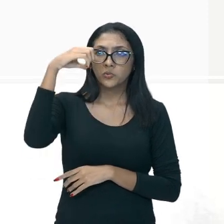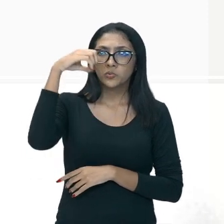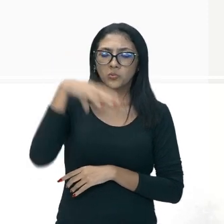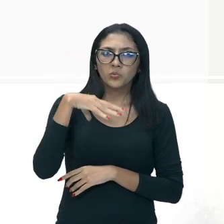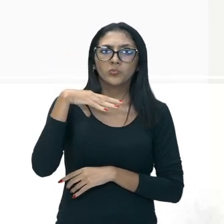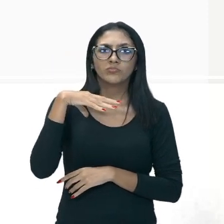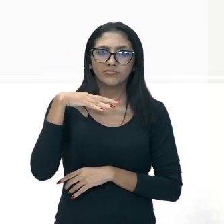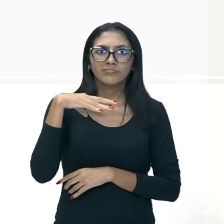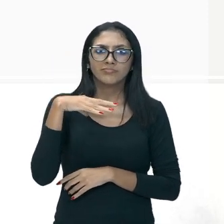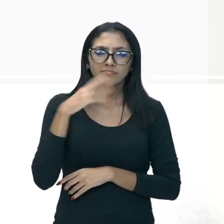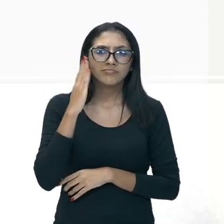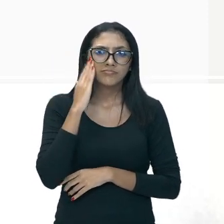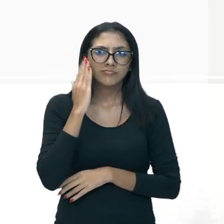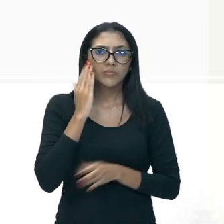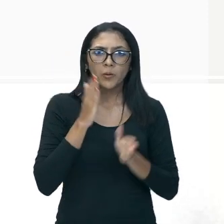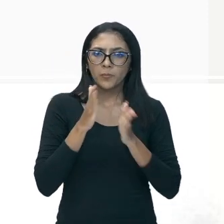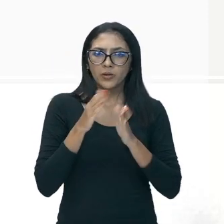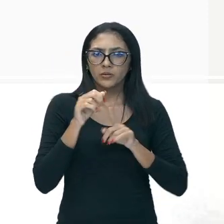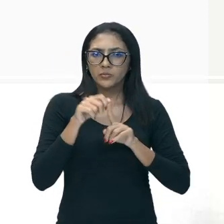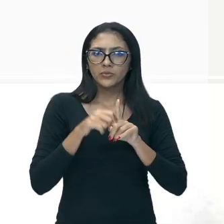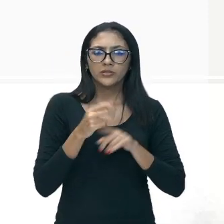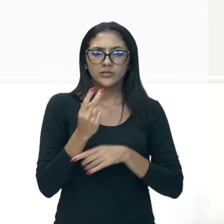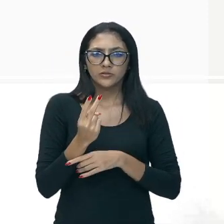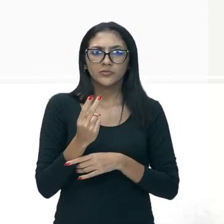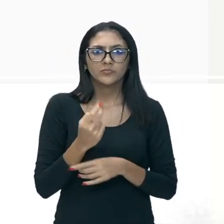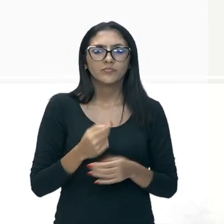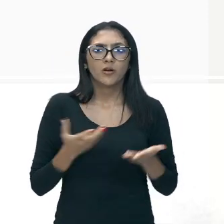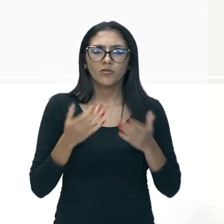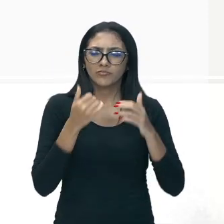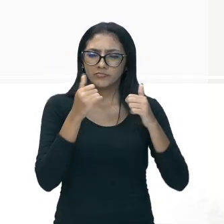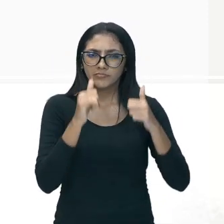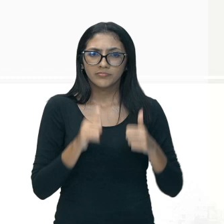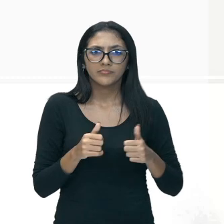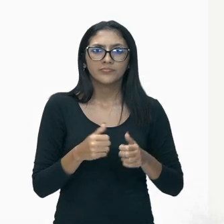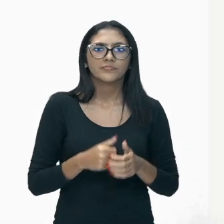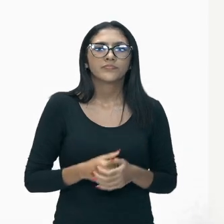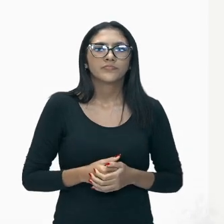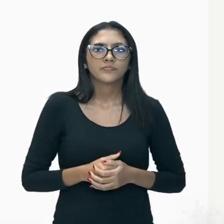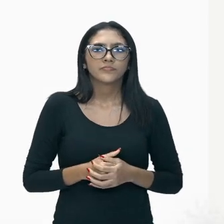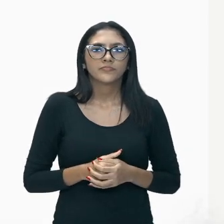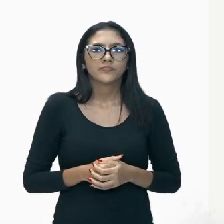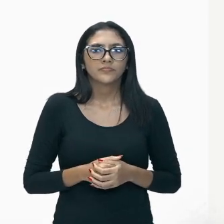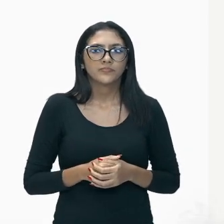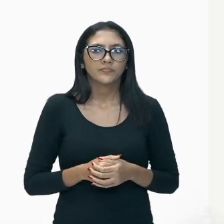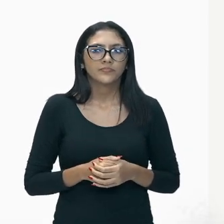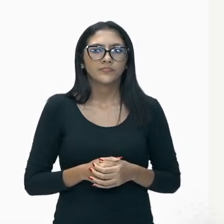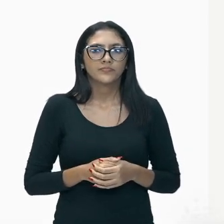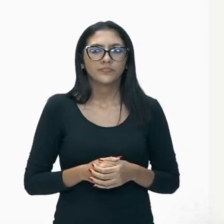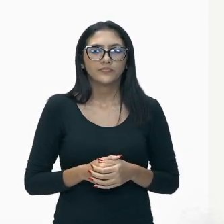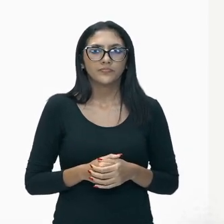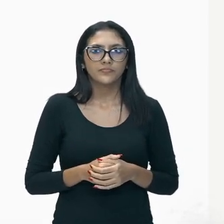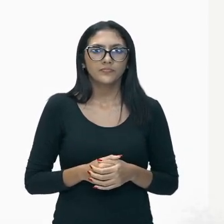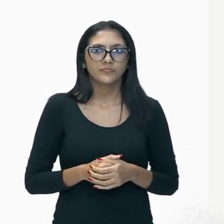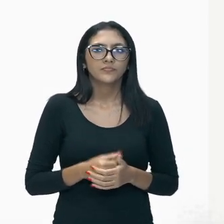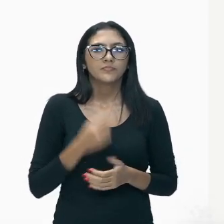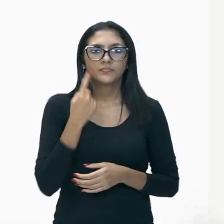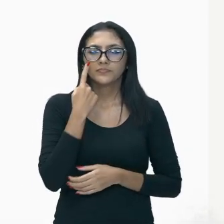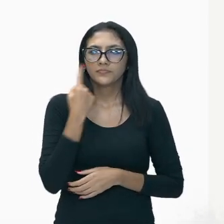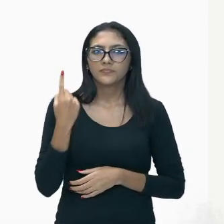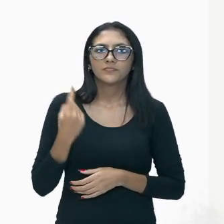de 2 meses. Vamos lá analisar. Aí você tem, ó, vamos ver. Tá aqui os nossos